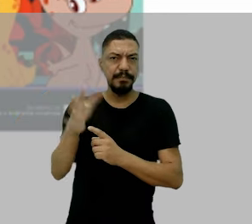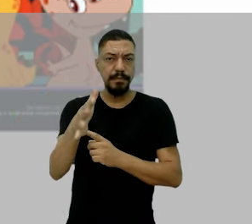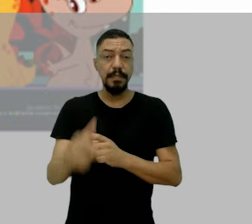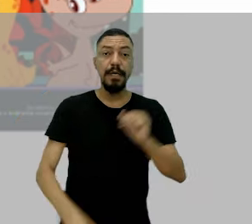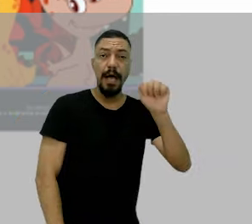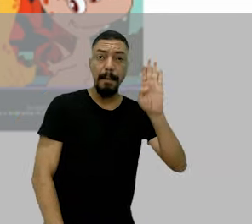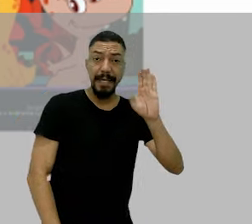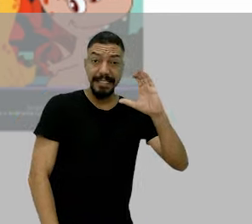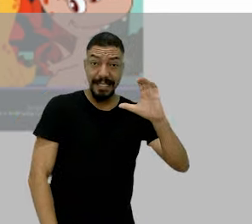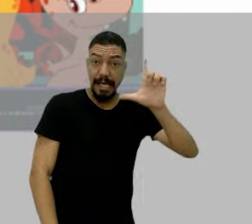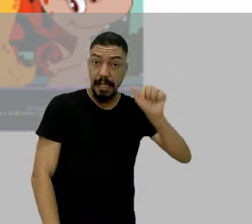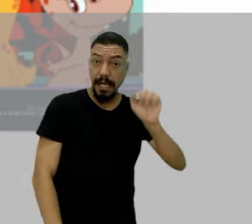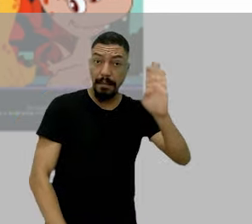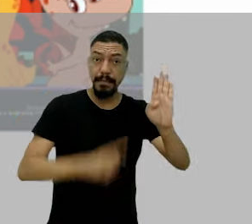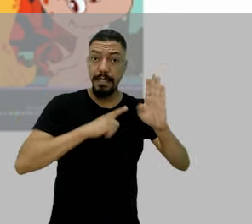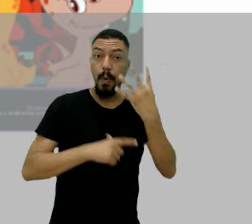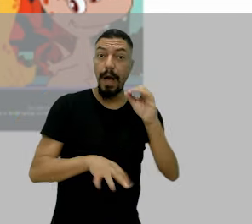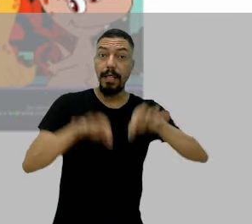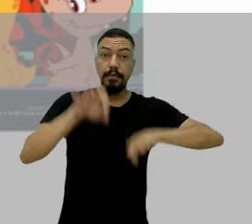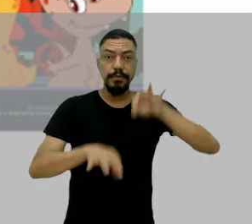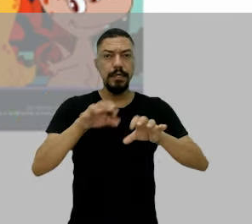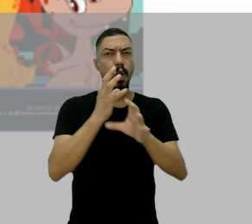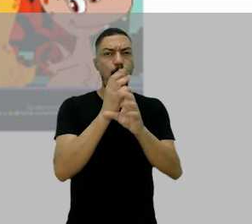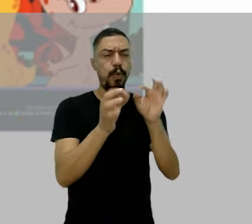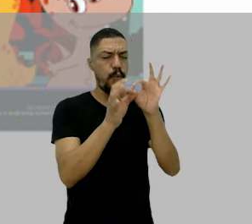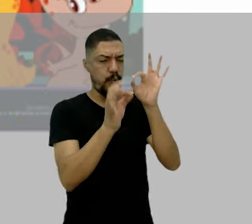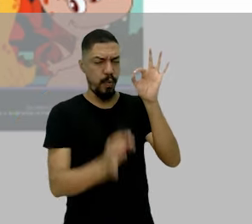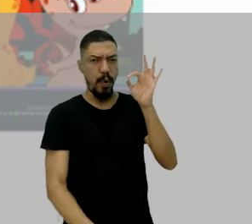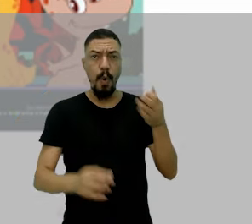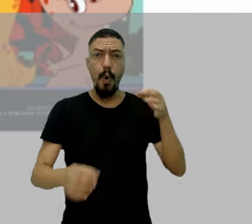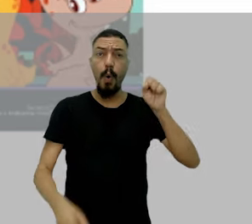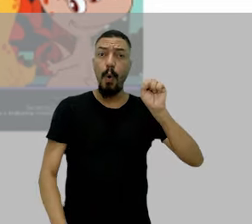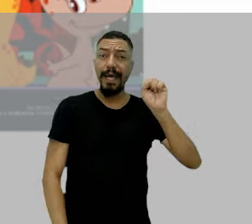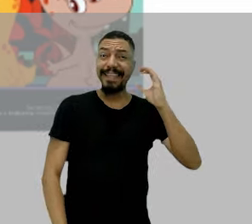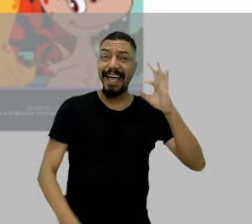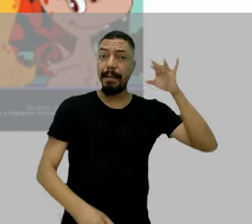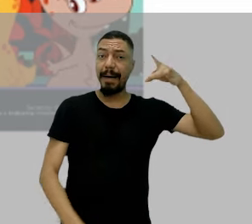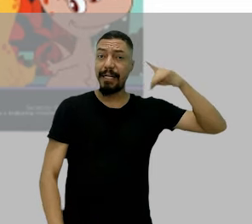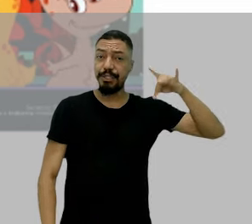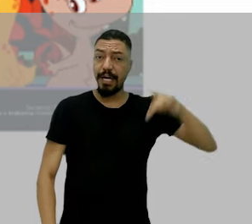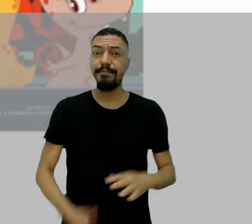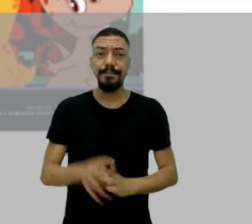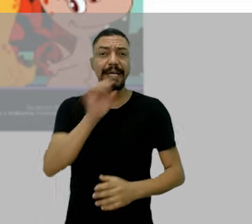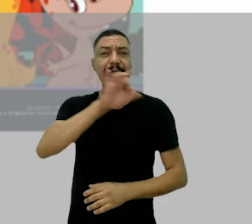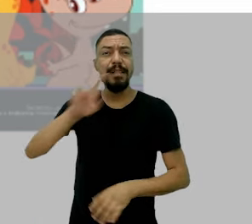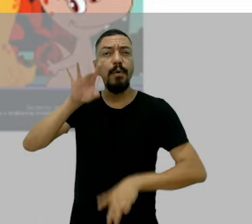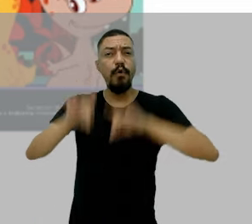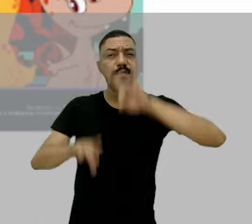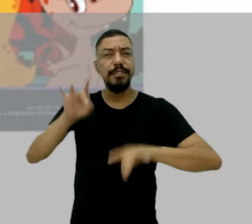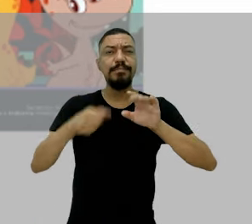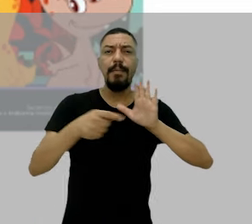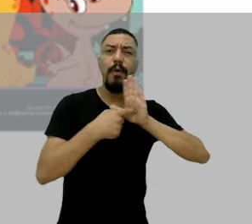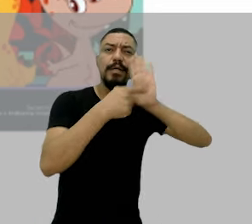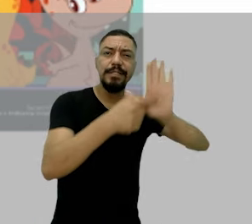eram 40 oficinas, tem 80 páginas, porque cada oficina é a dinâmica do projeto. Um relatório é